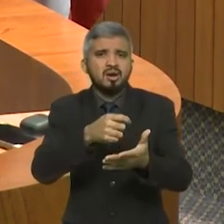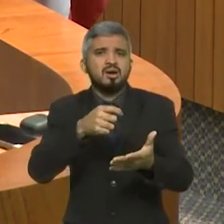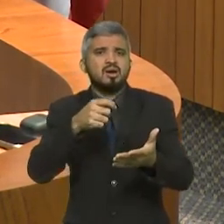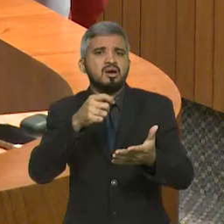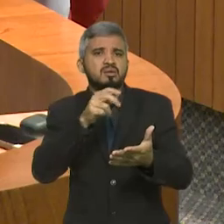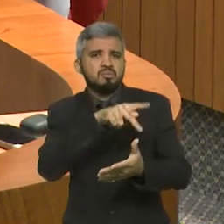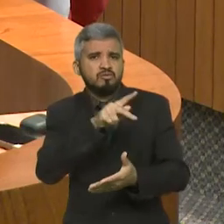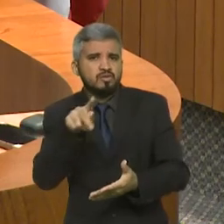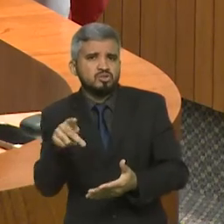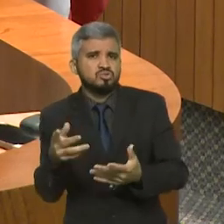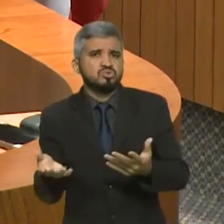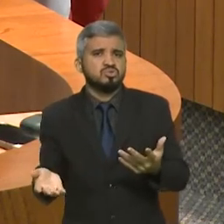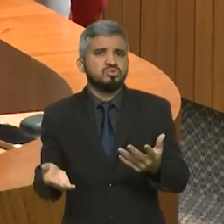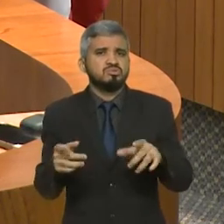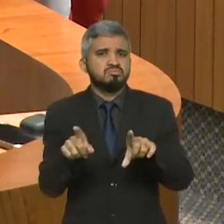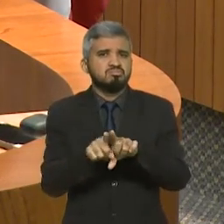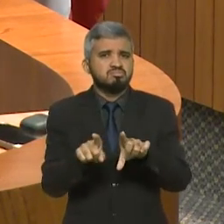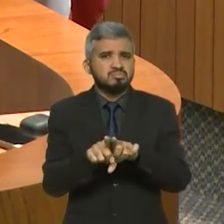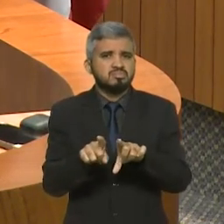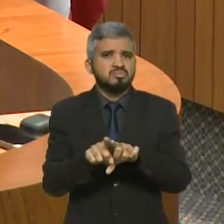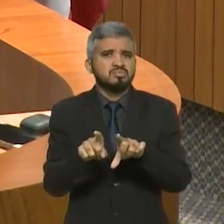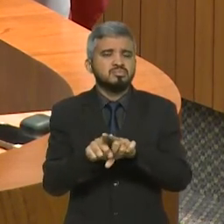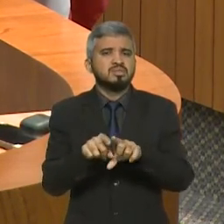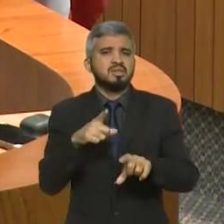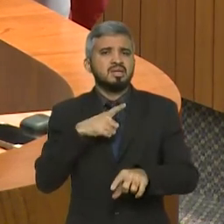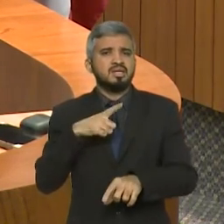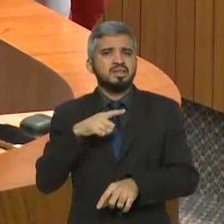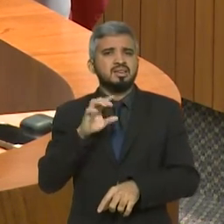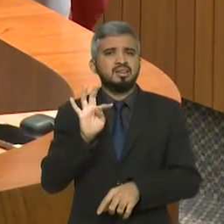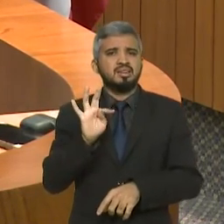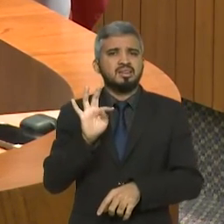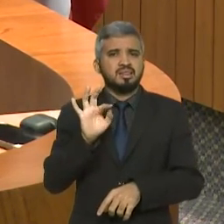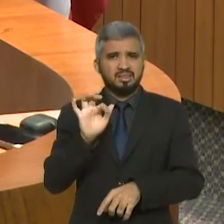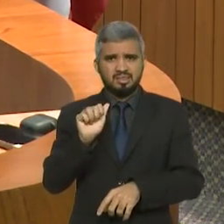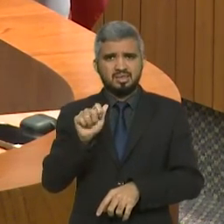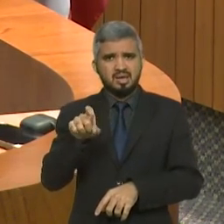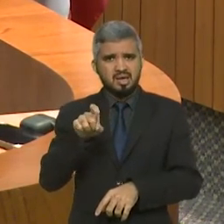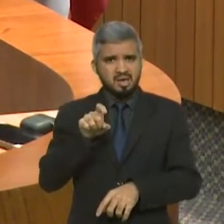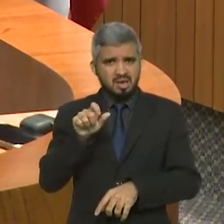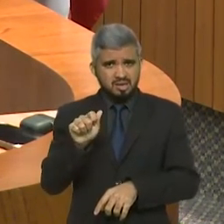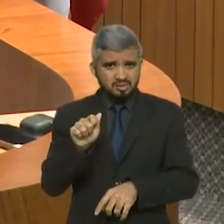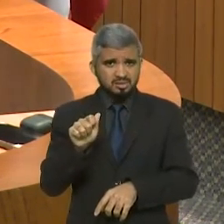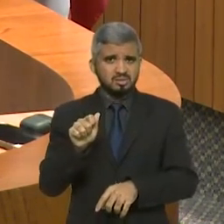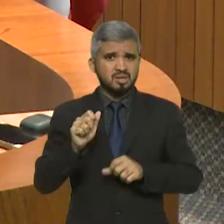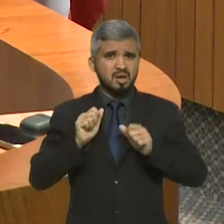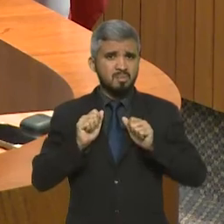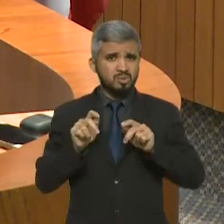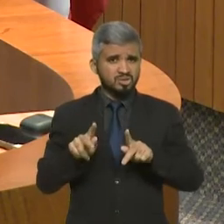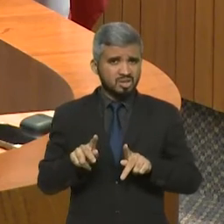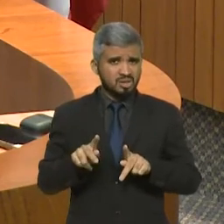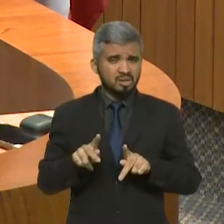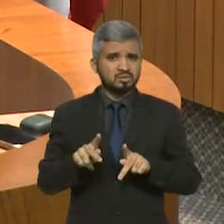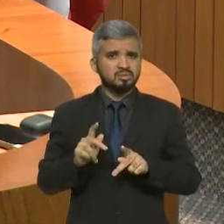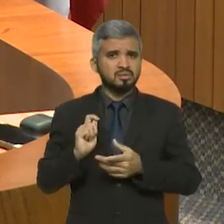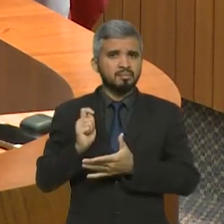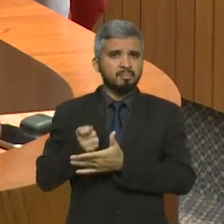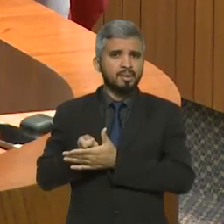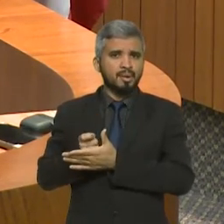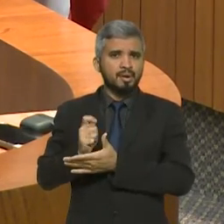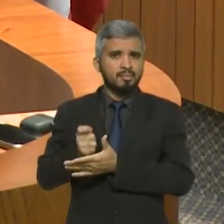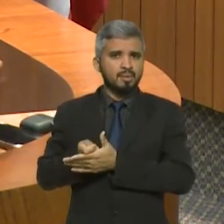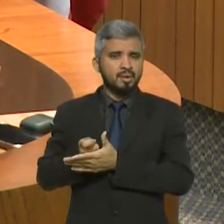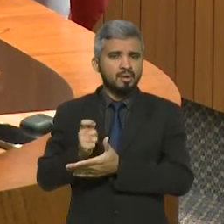funcionários públicos, né? Que, diga-se de passagem, só é pago, repassado através de mediante ordem